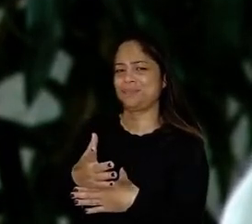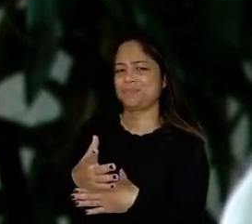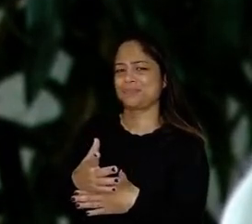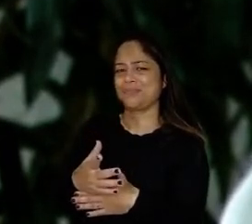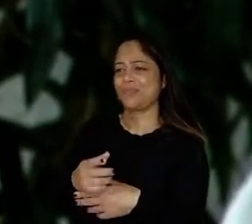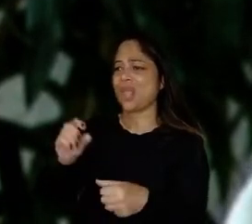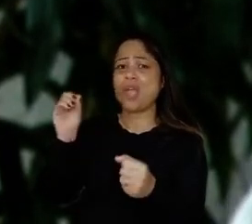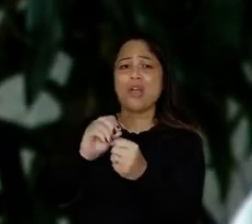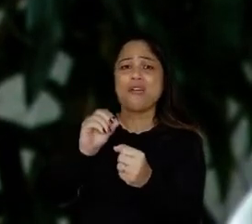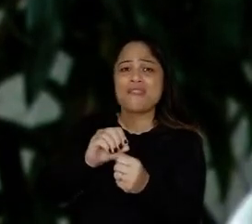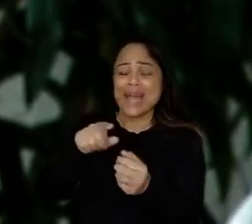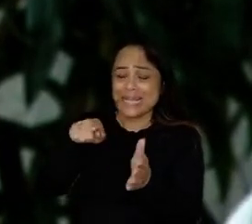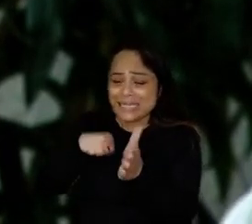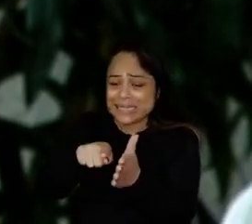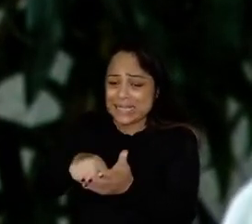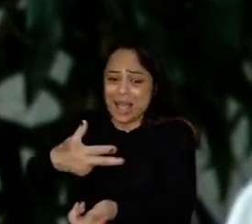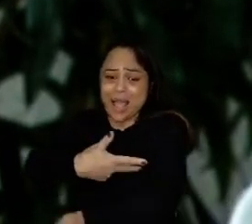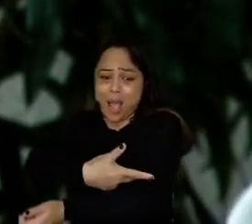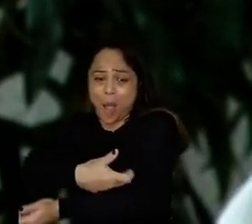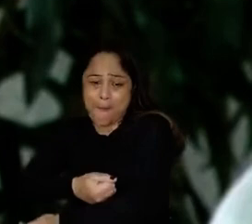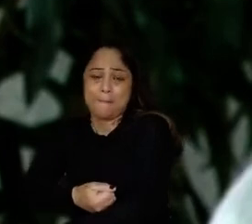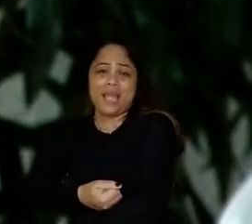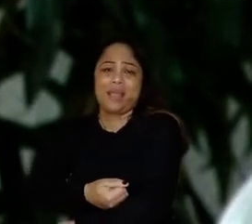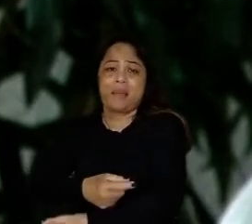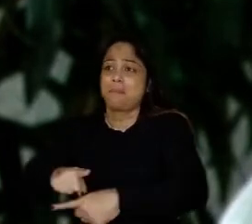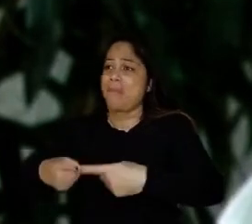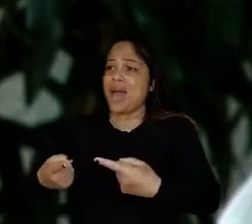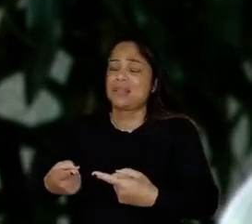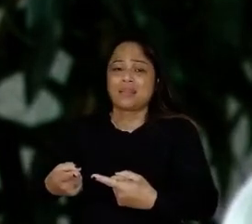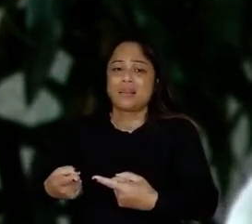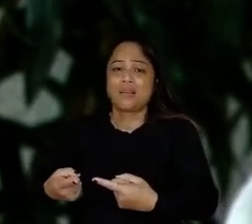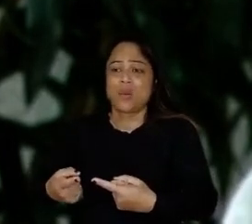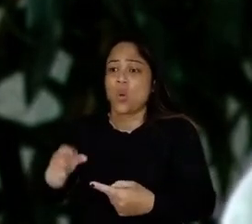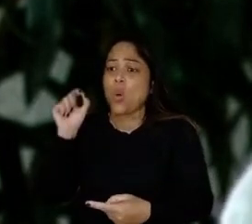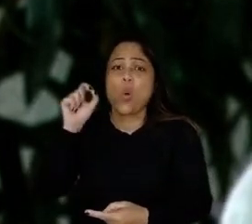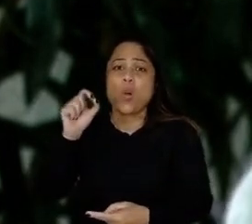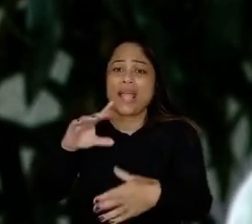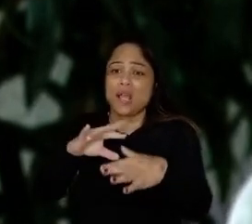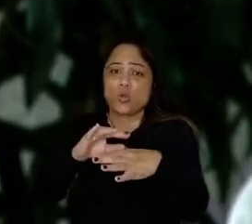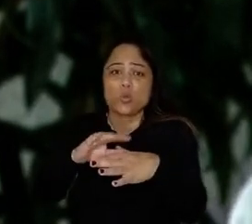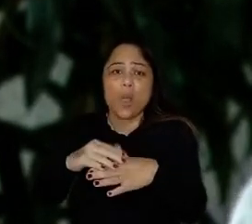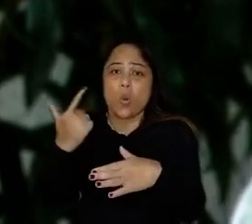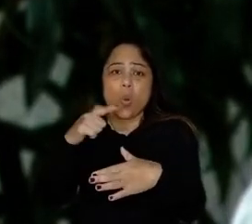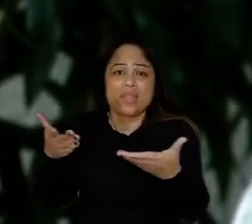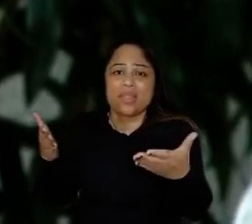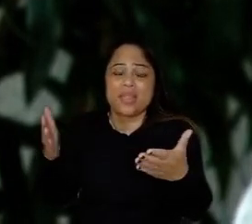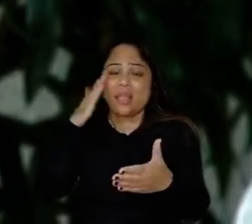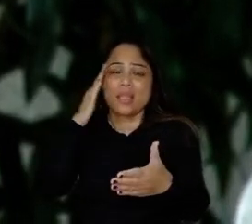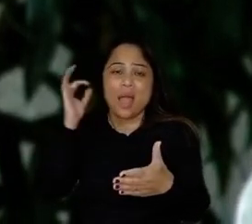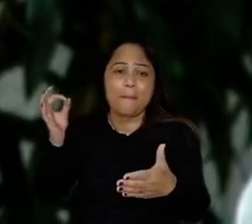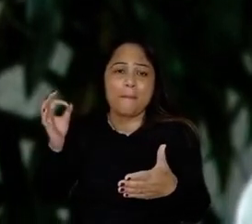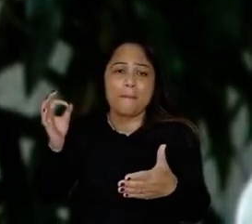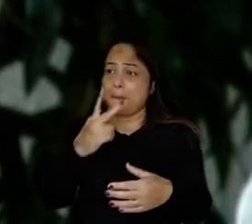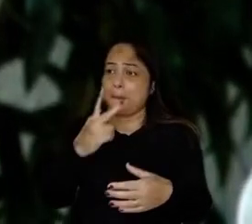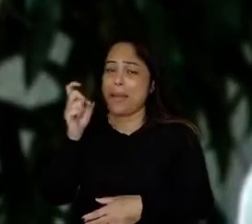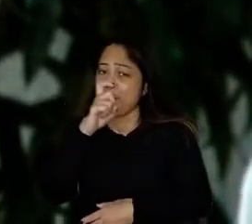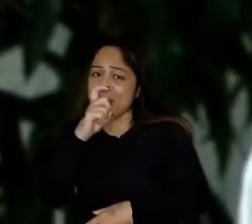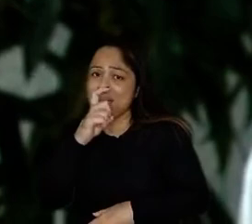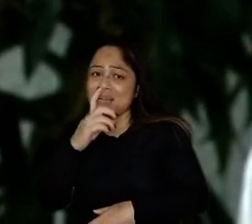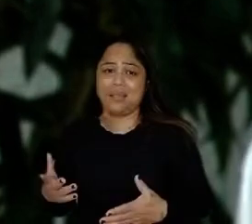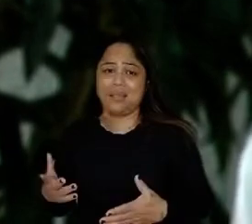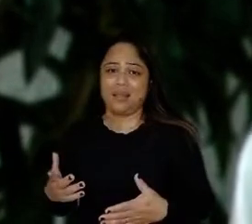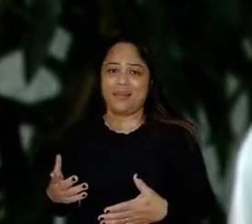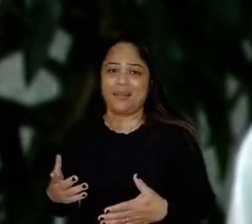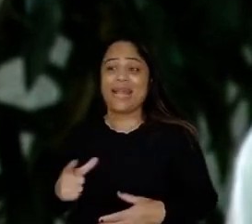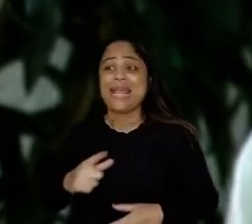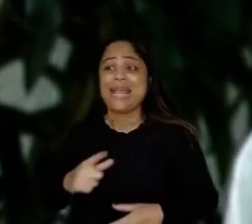exames que não comprovam as suas dores, e as pessoas até acham que você está mentindo, mas não, a dor